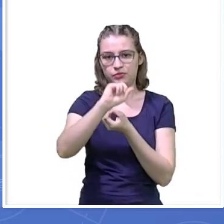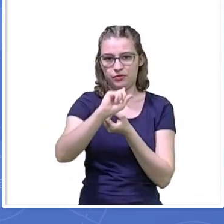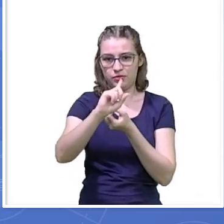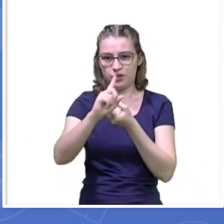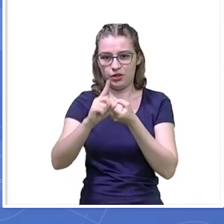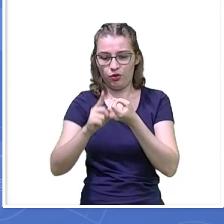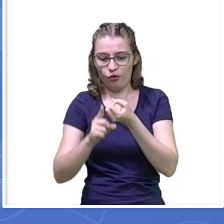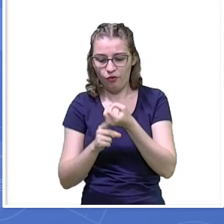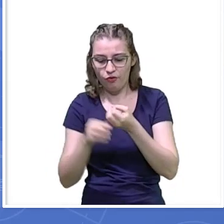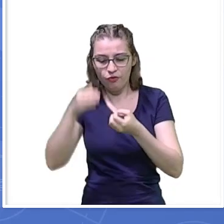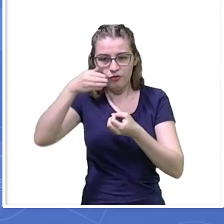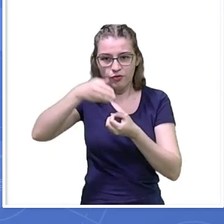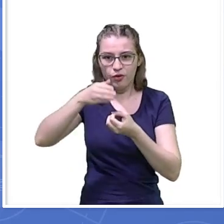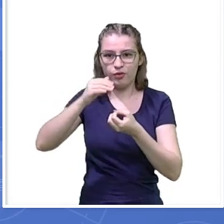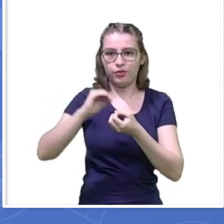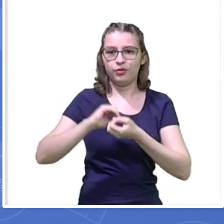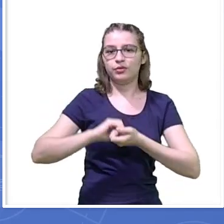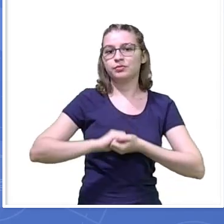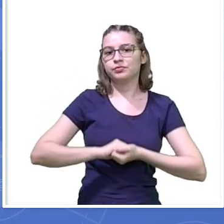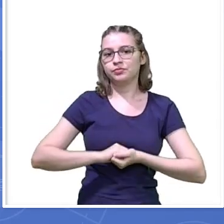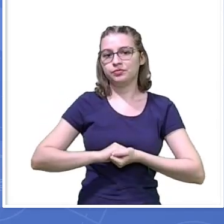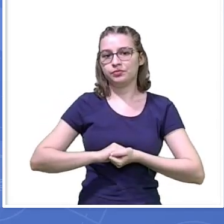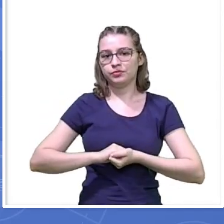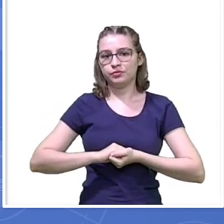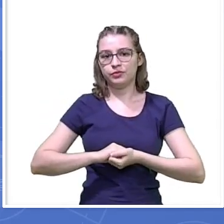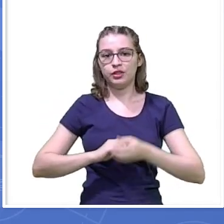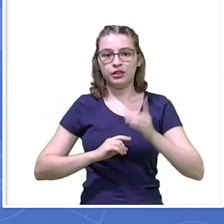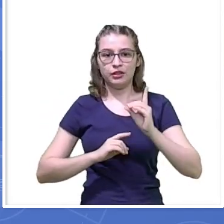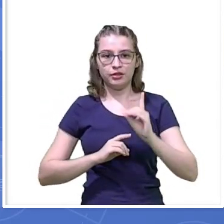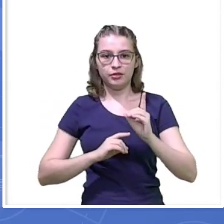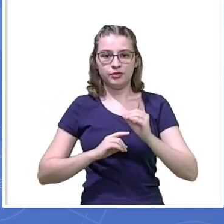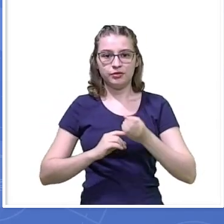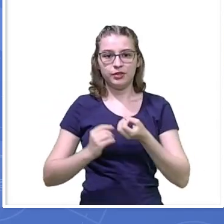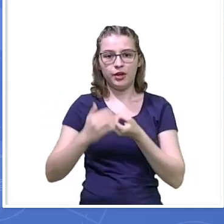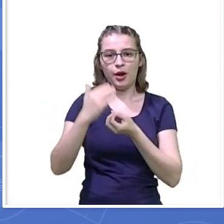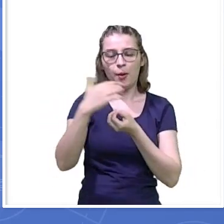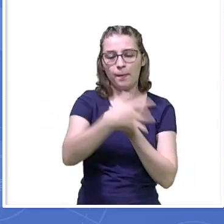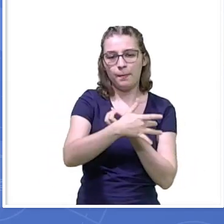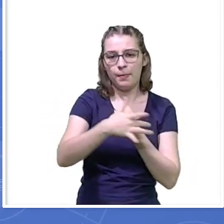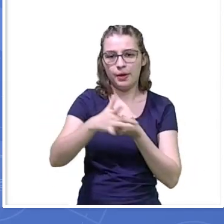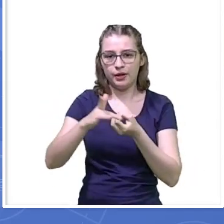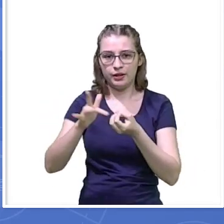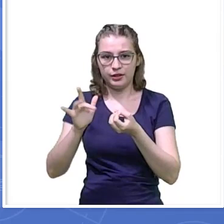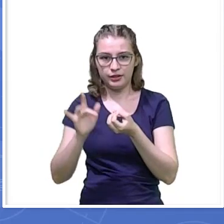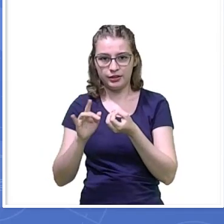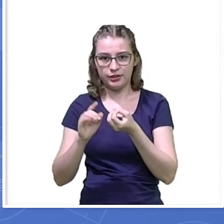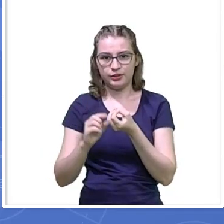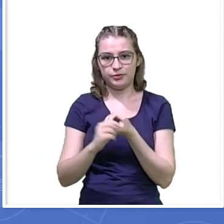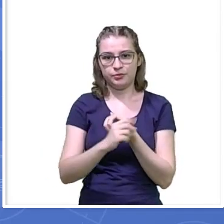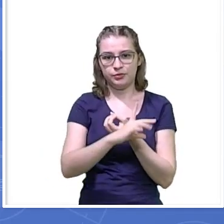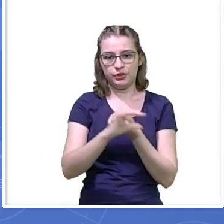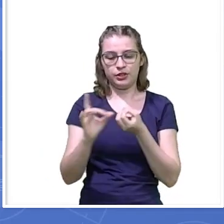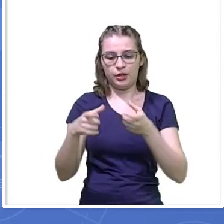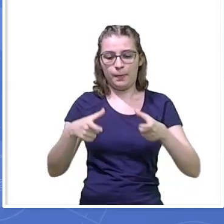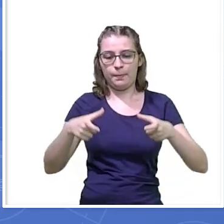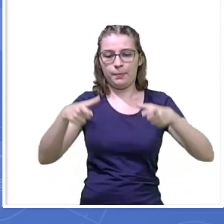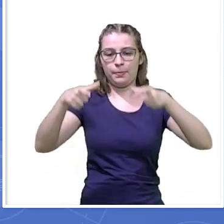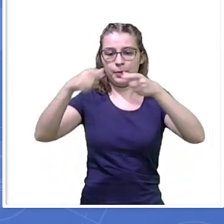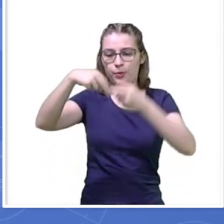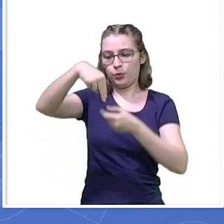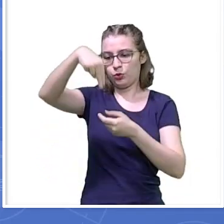superfície em relação ao meridiano de Greenwich. E letra D, linha imaginária que circunda a Terra no sentido horizontal norte e